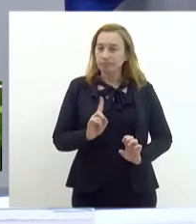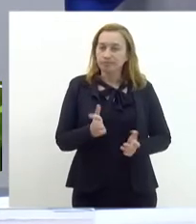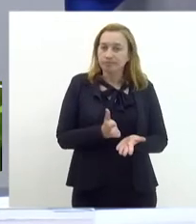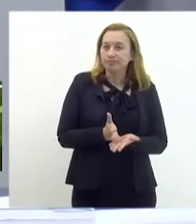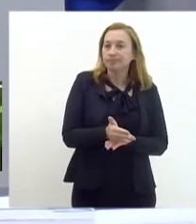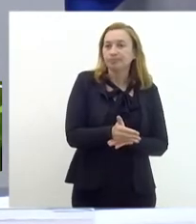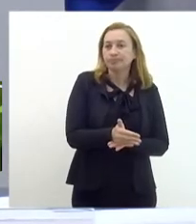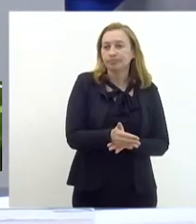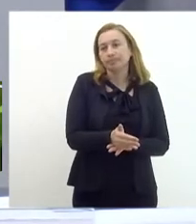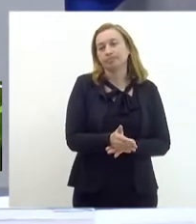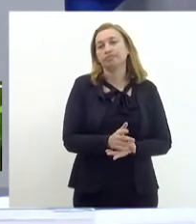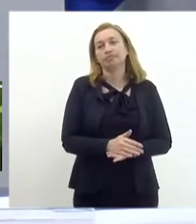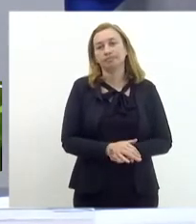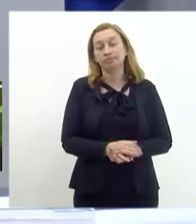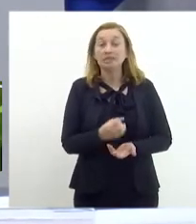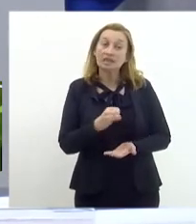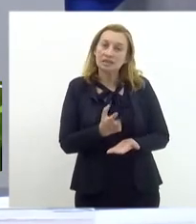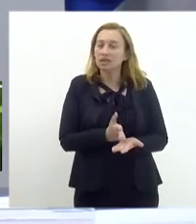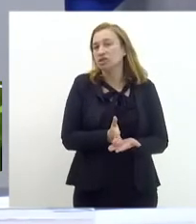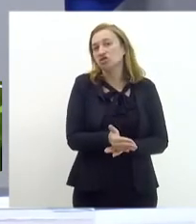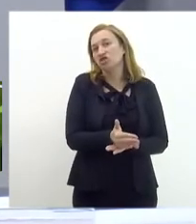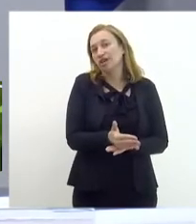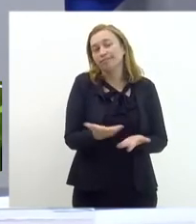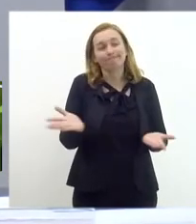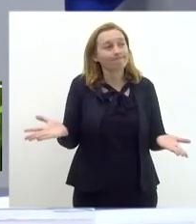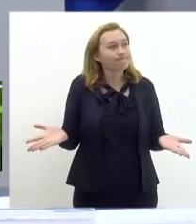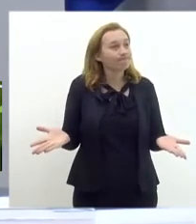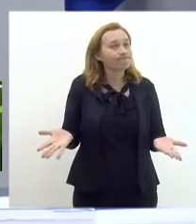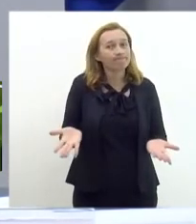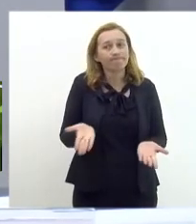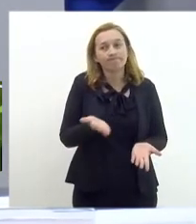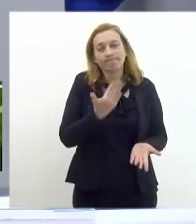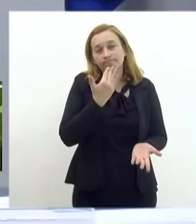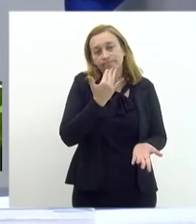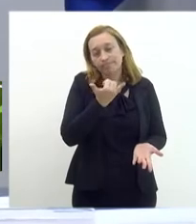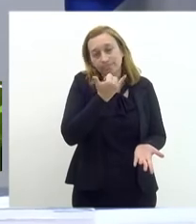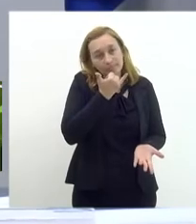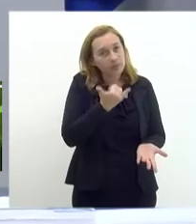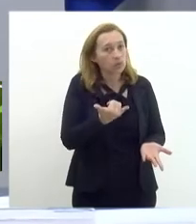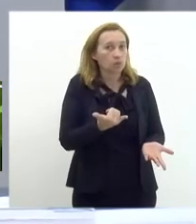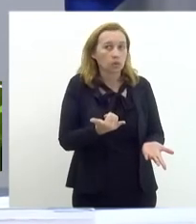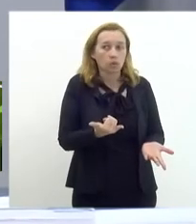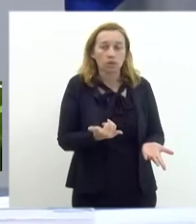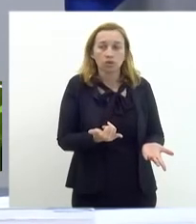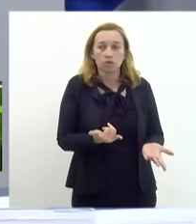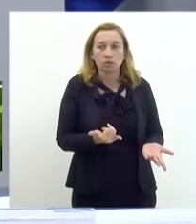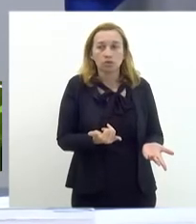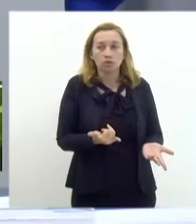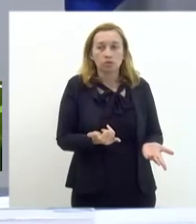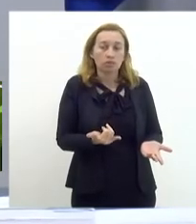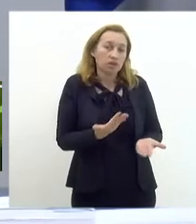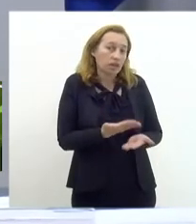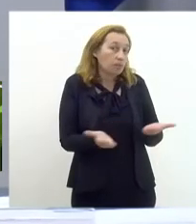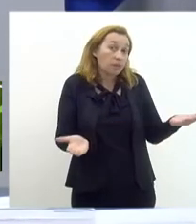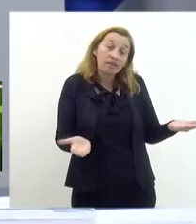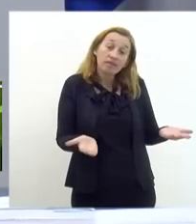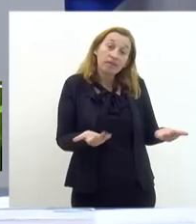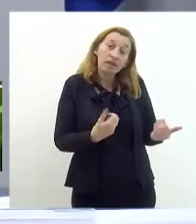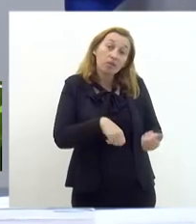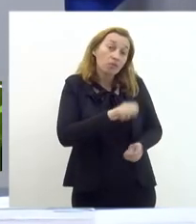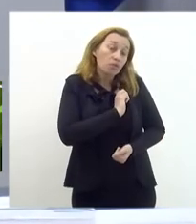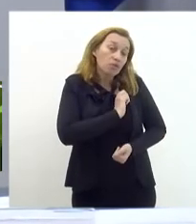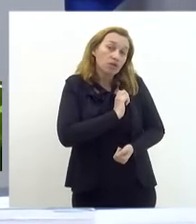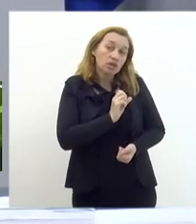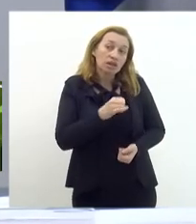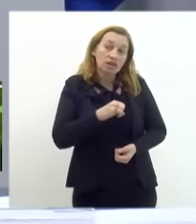do caminho. Se desviar do caminho, me perdoa, tem que perder o benefício fiscal. Porque